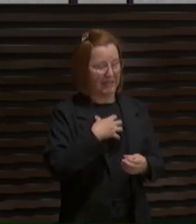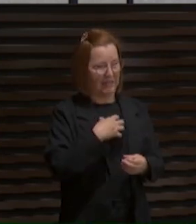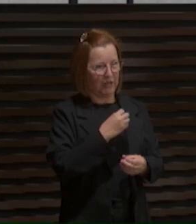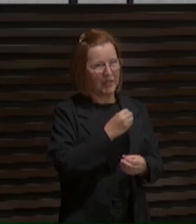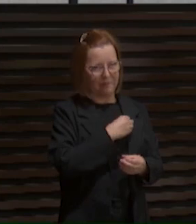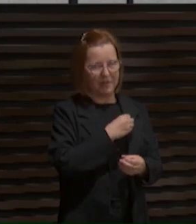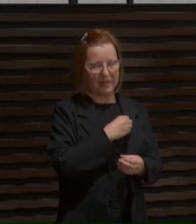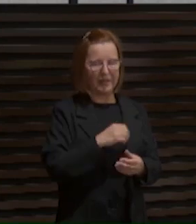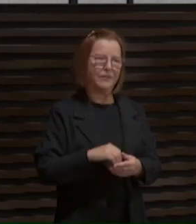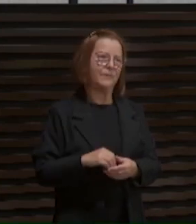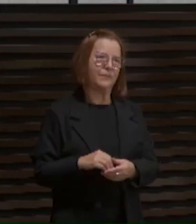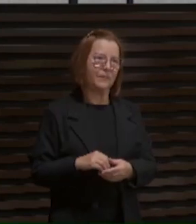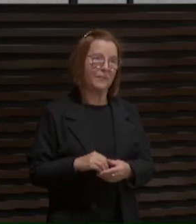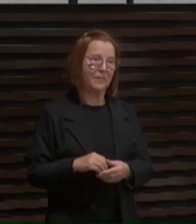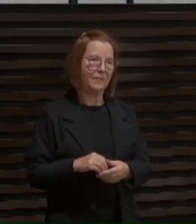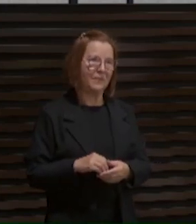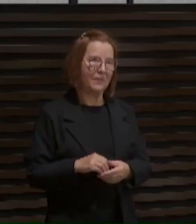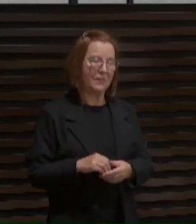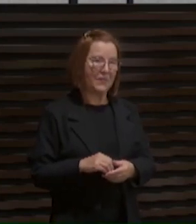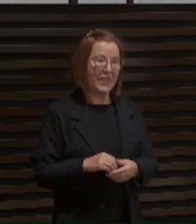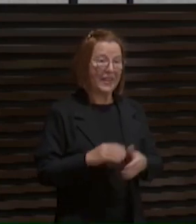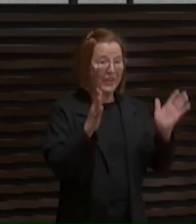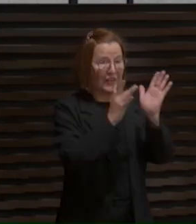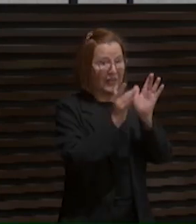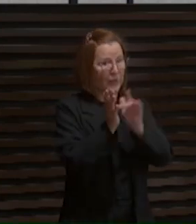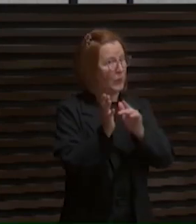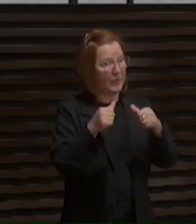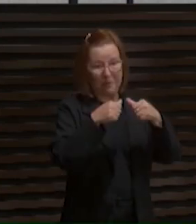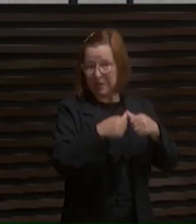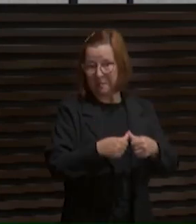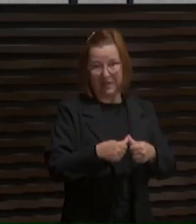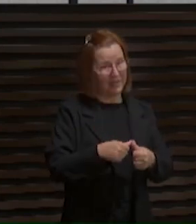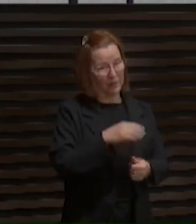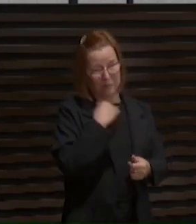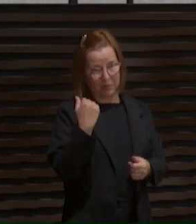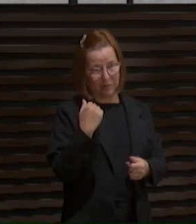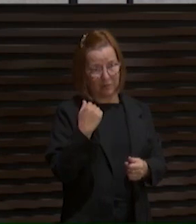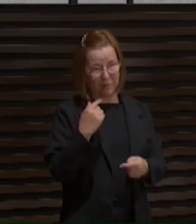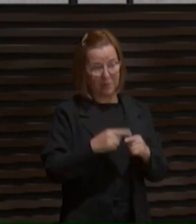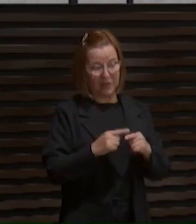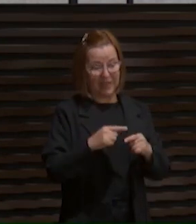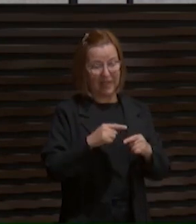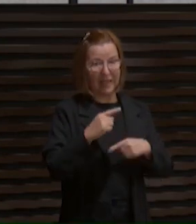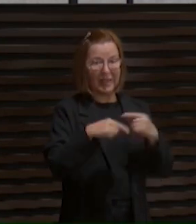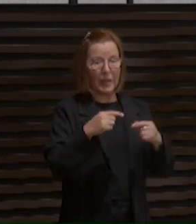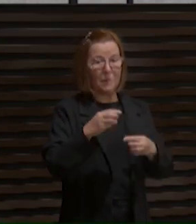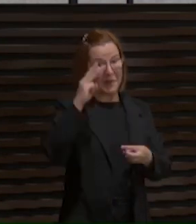Ele não ficou morto. A morte não pôde conter ele. Depois de 3 dias, o Pai o